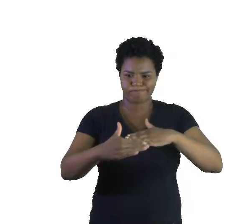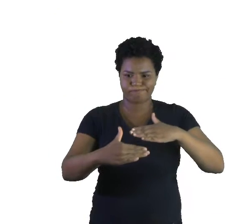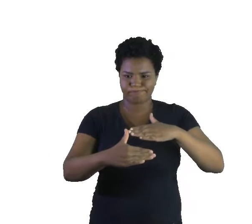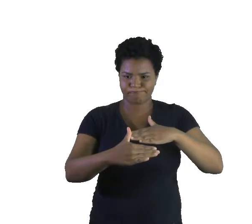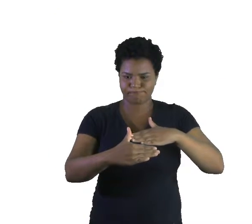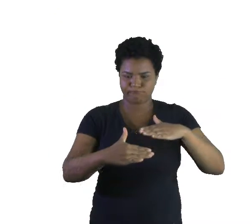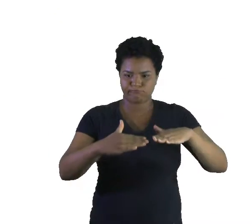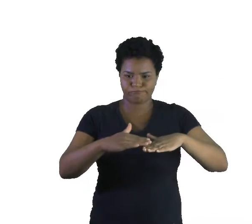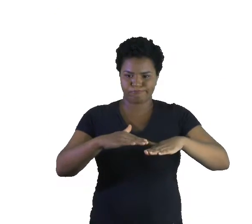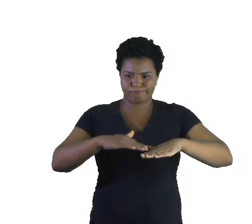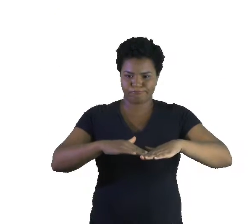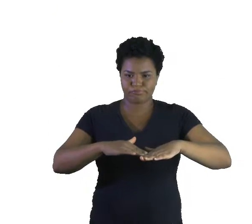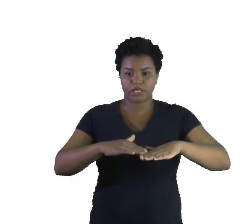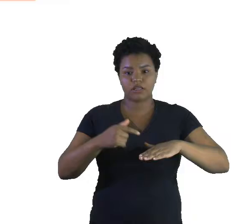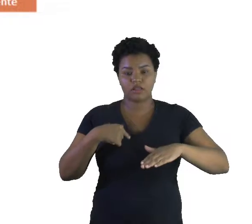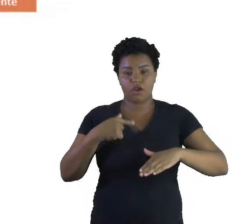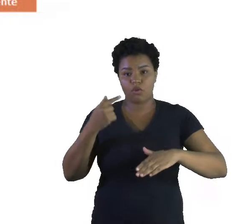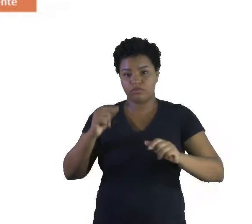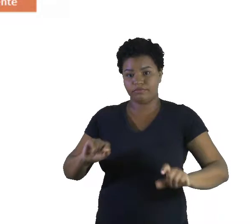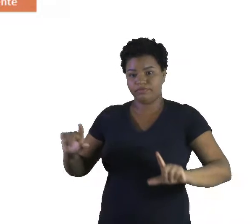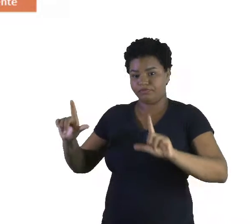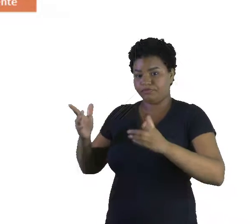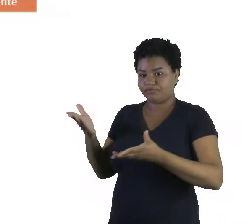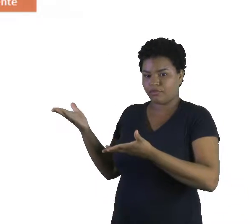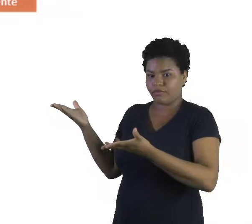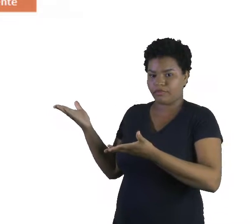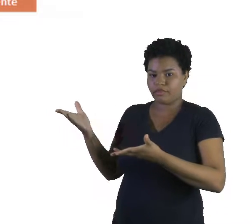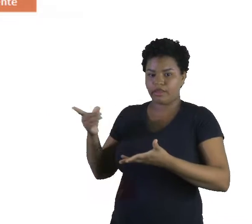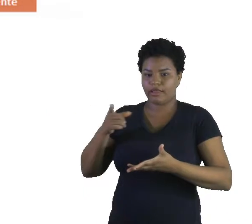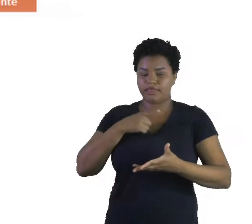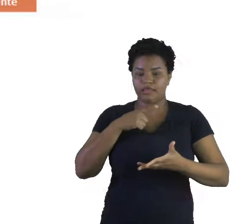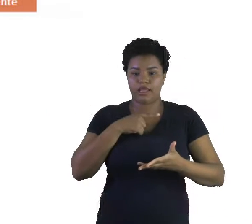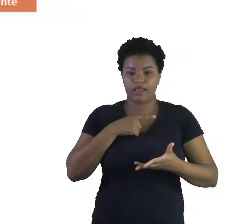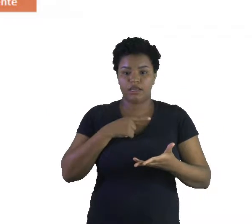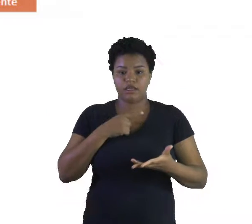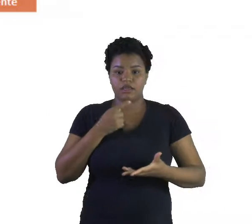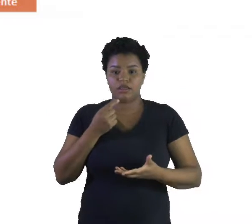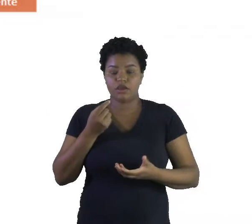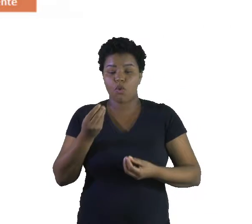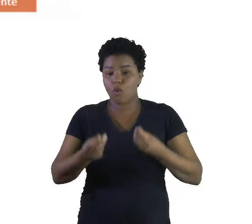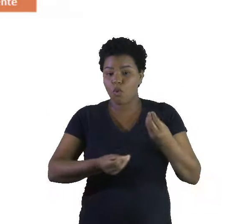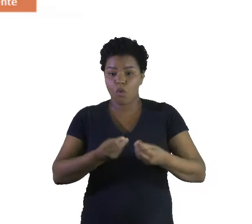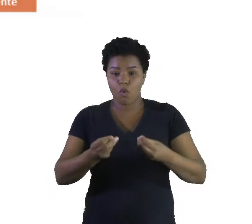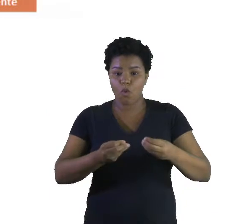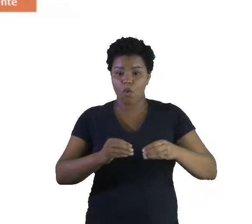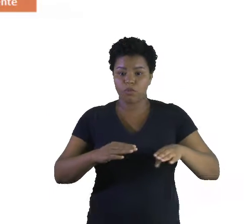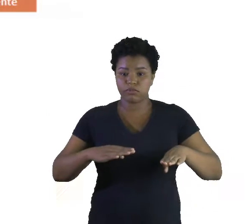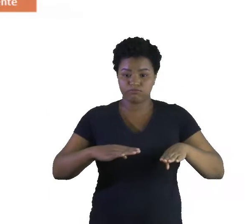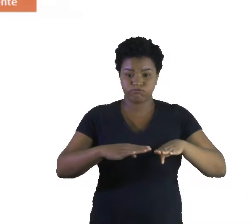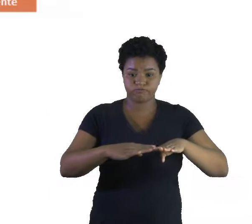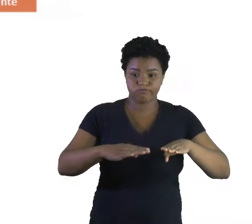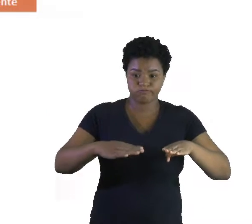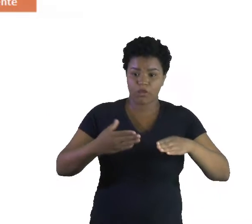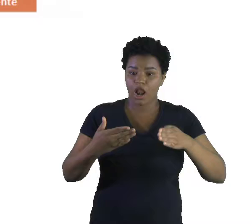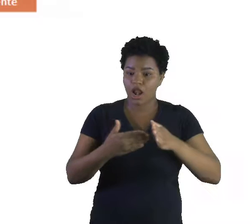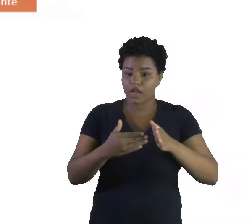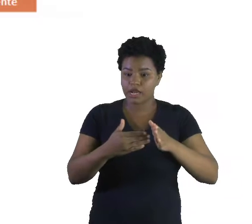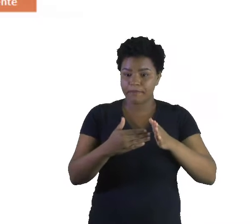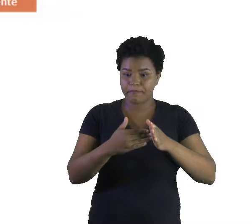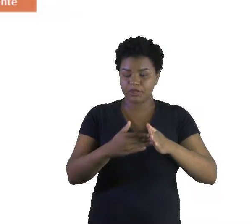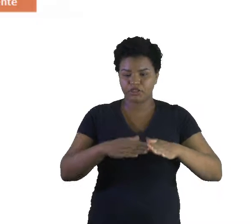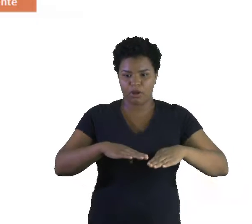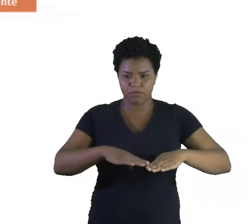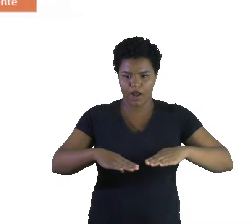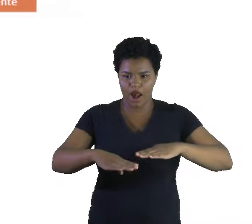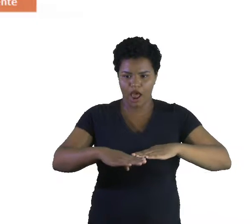de vocês, aparece um esquema mostrando como se dá os limites das placas tectônicas.